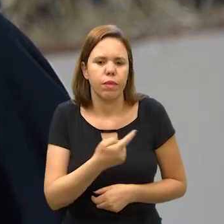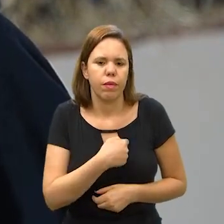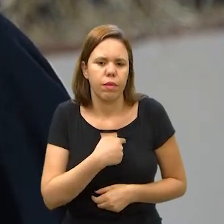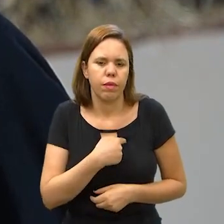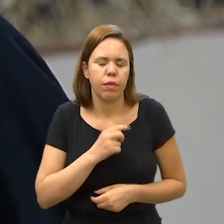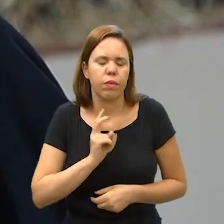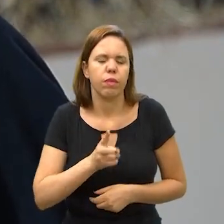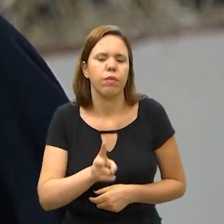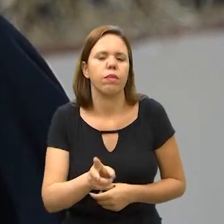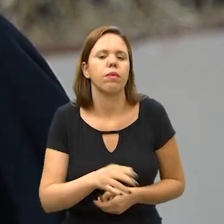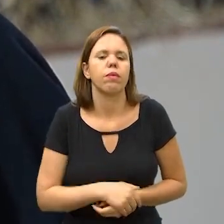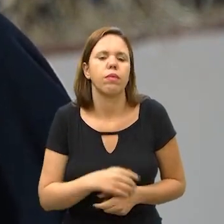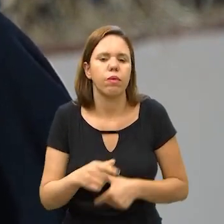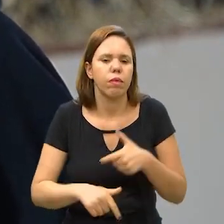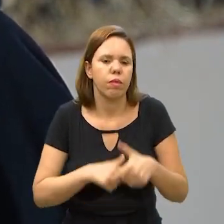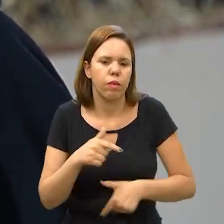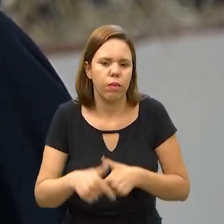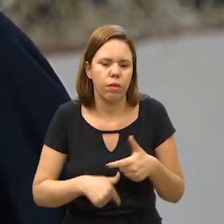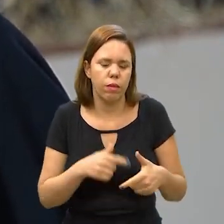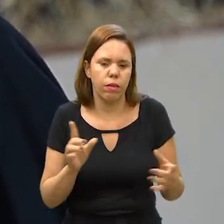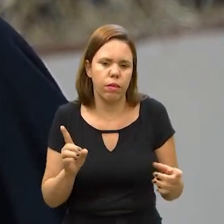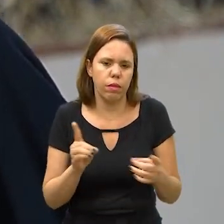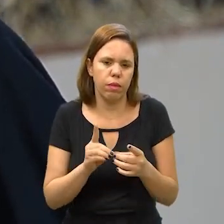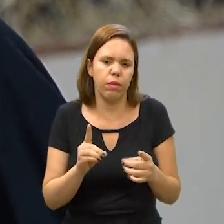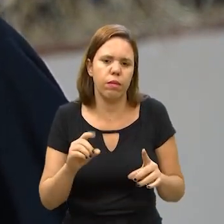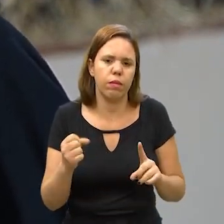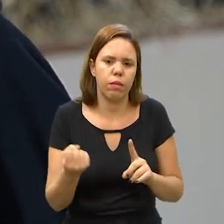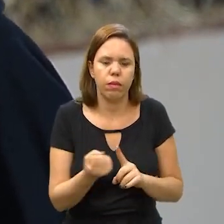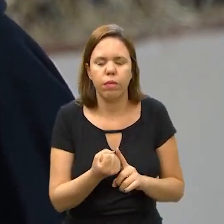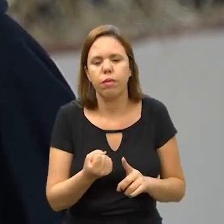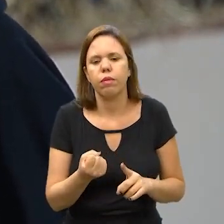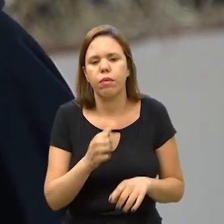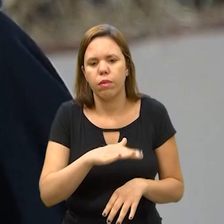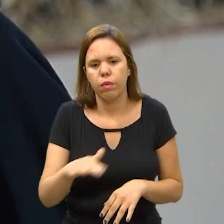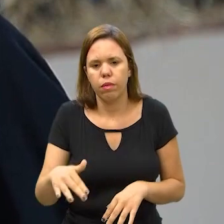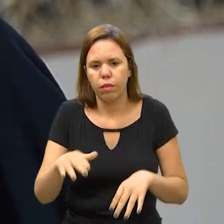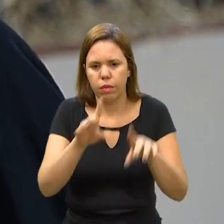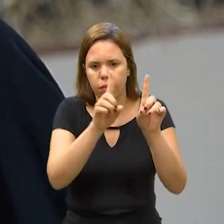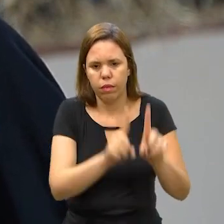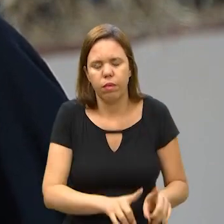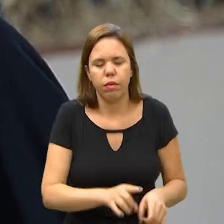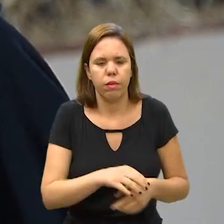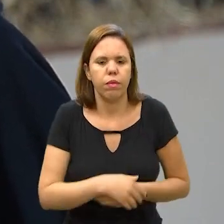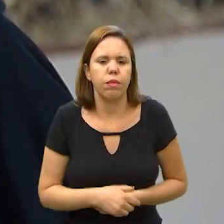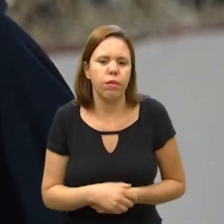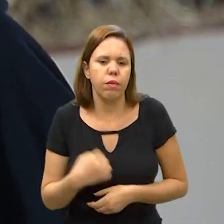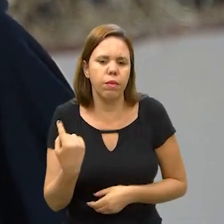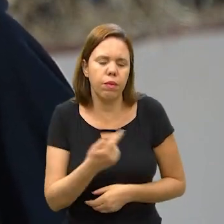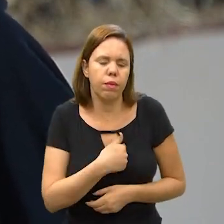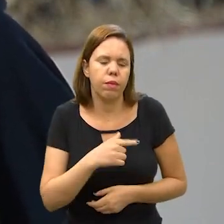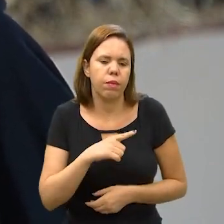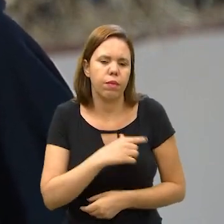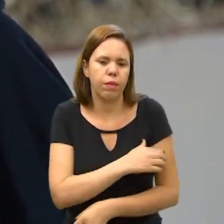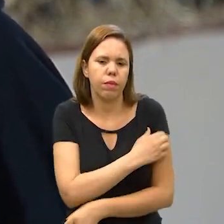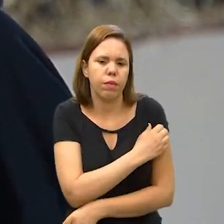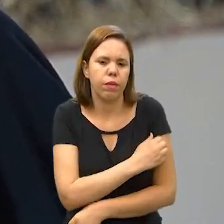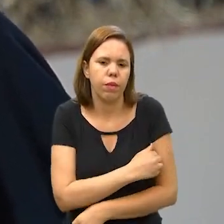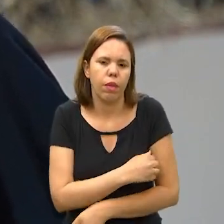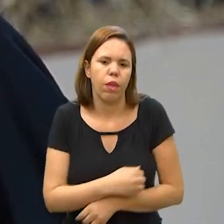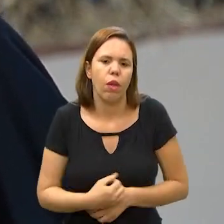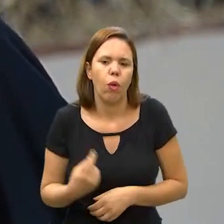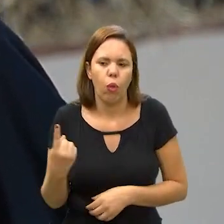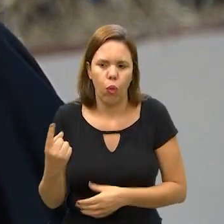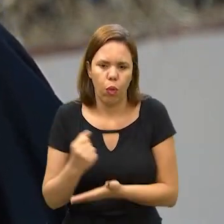dê continuidade ao trabalho assistencial às crianças com deficiência. Nós temos